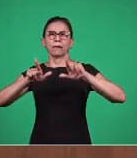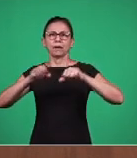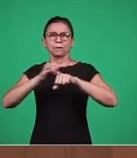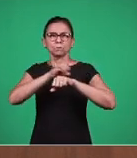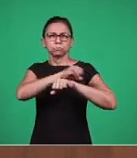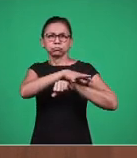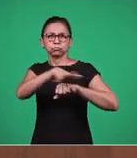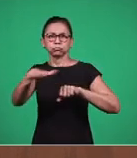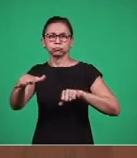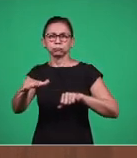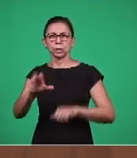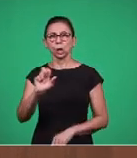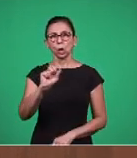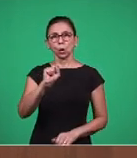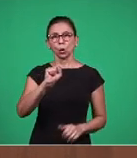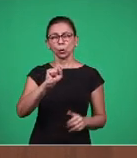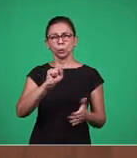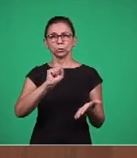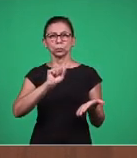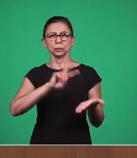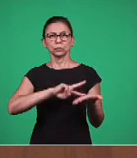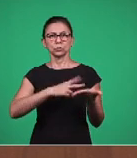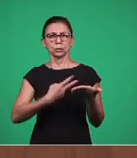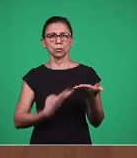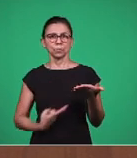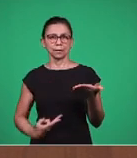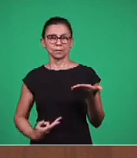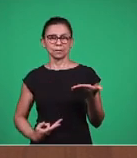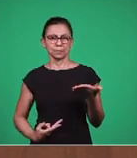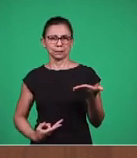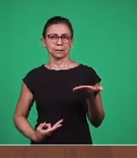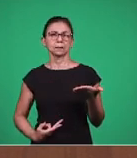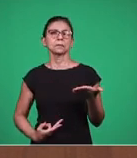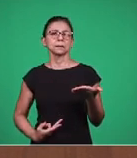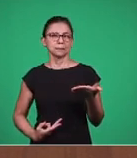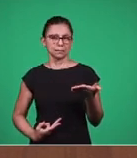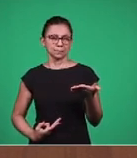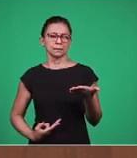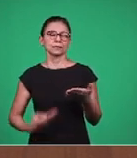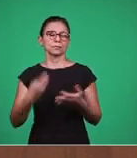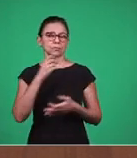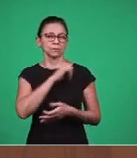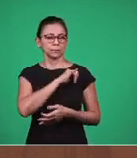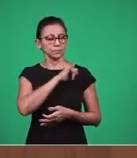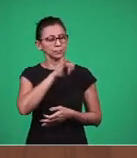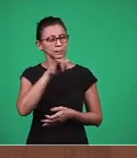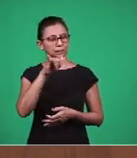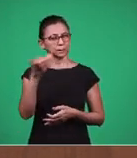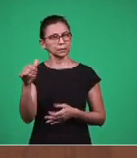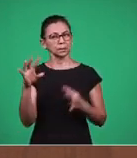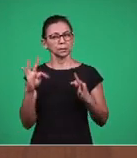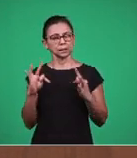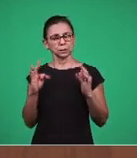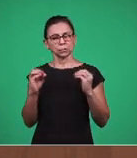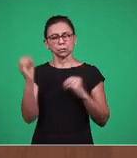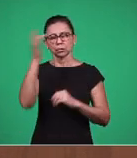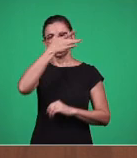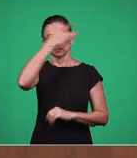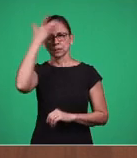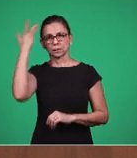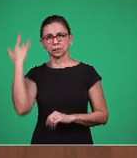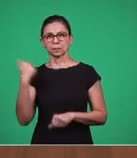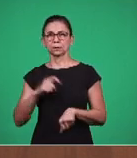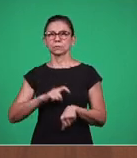idiomas. E eu estou prevendo isso e dizendo para os nossos irmãos que será um momento de